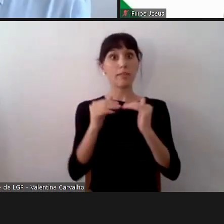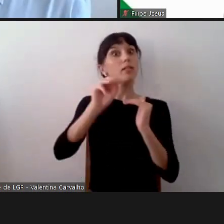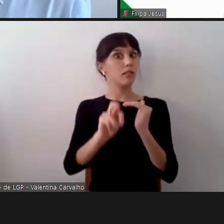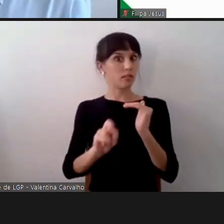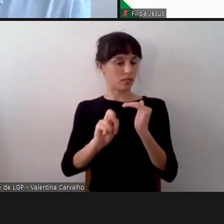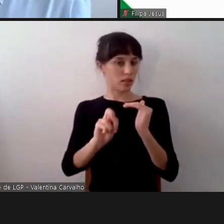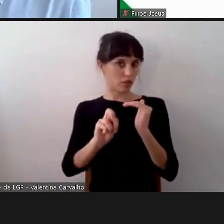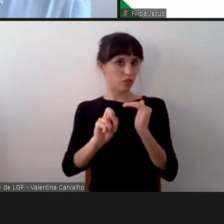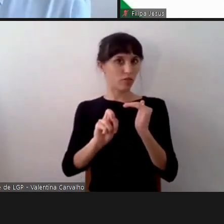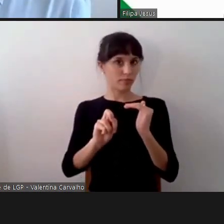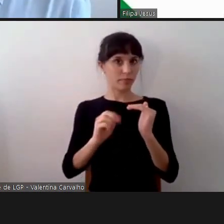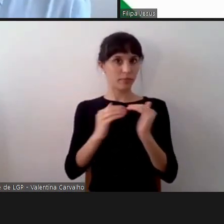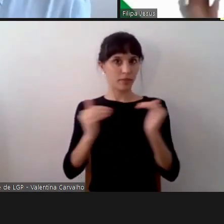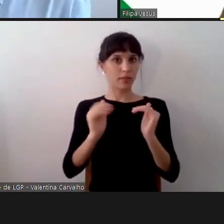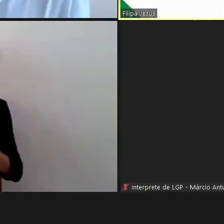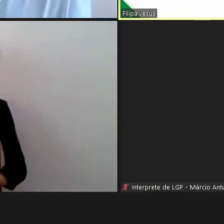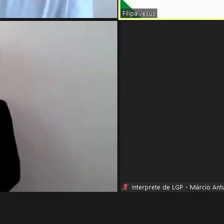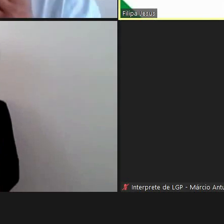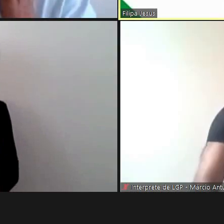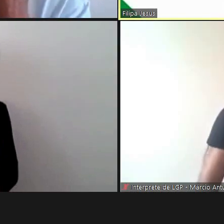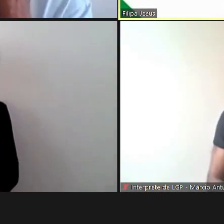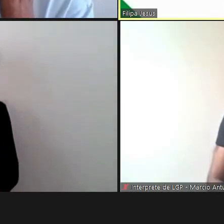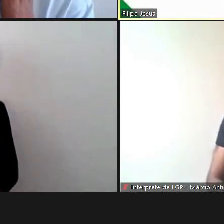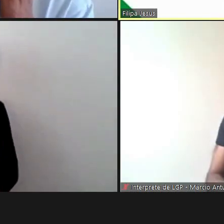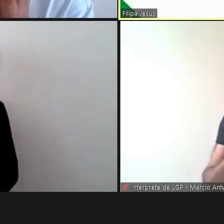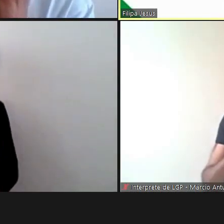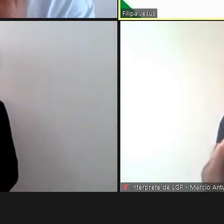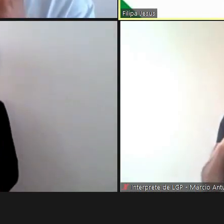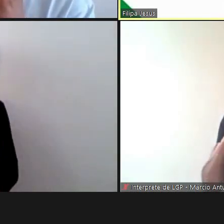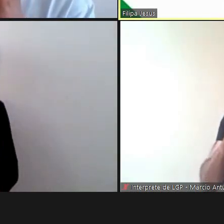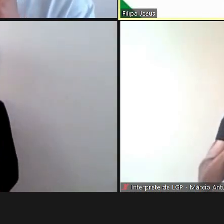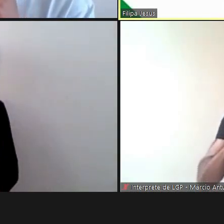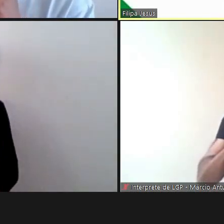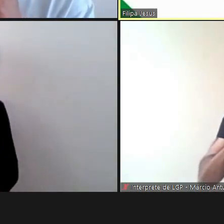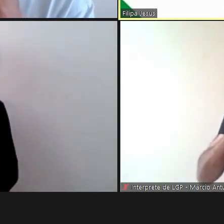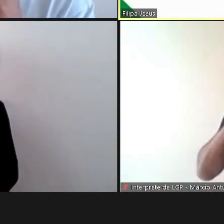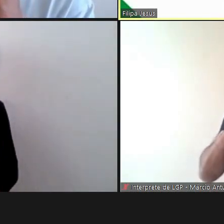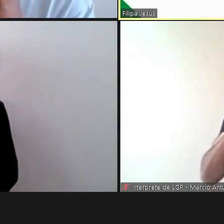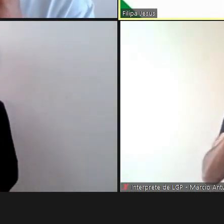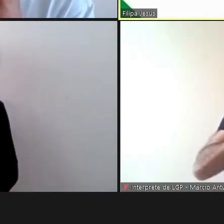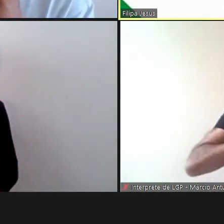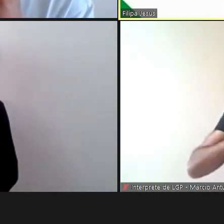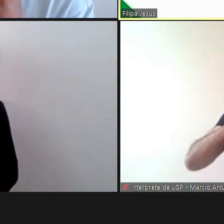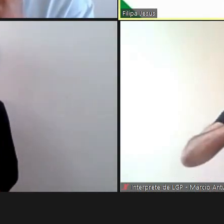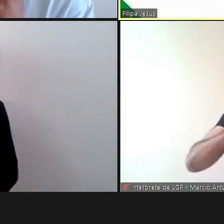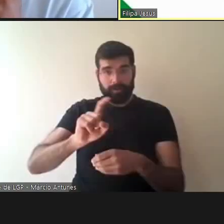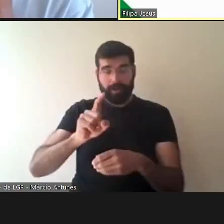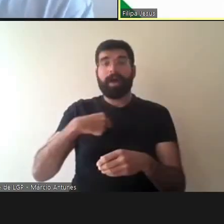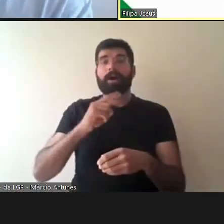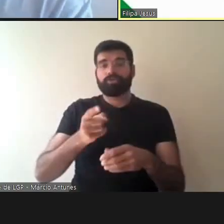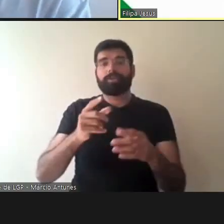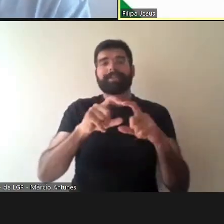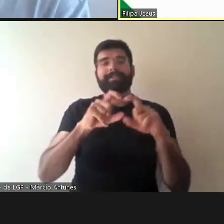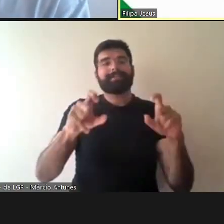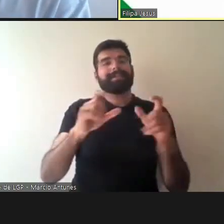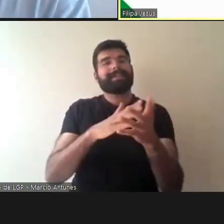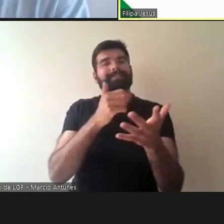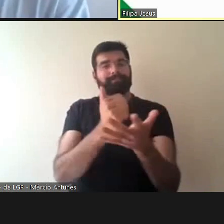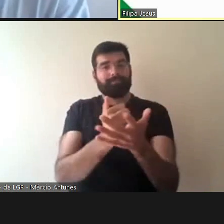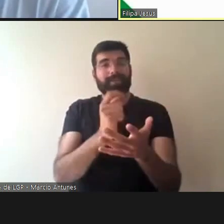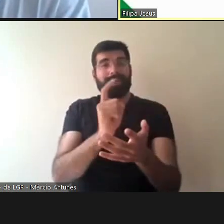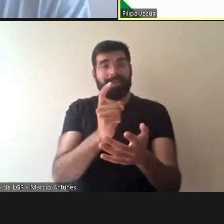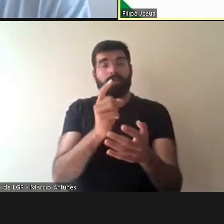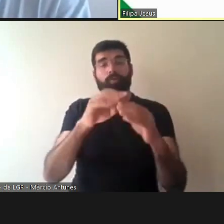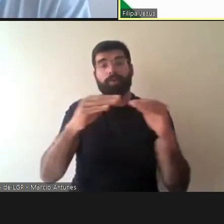3. O nível 3 não atribui a qualificação profissional, o nível 3 é o 12º ano. O nível 4